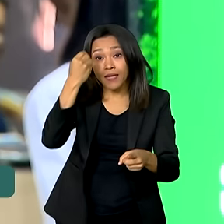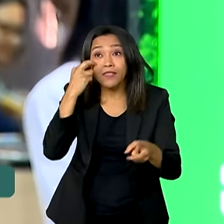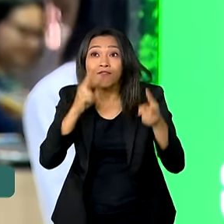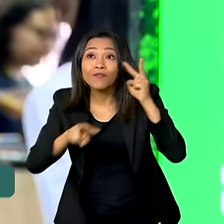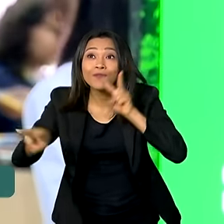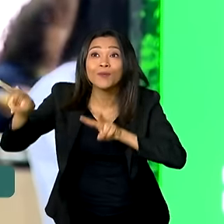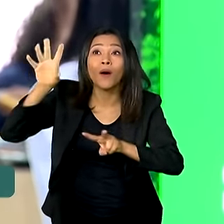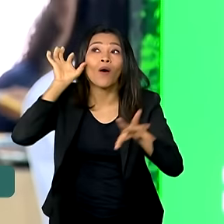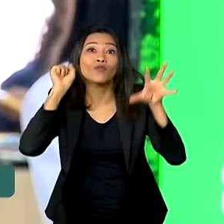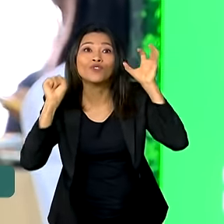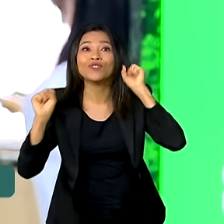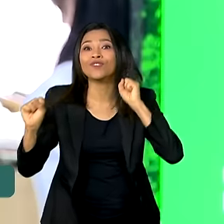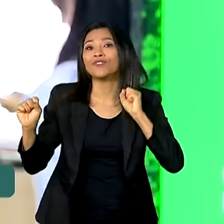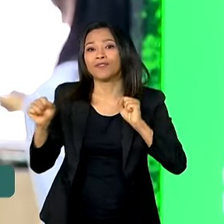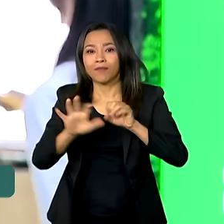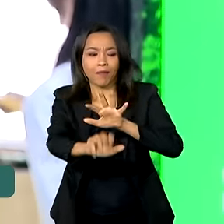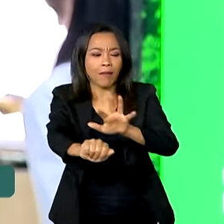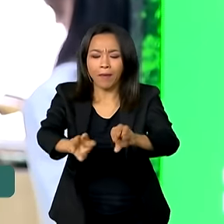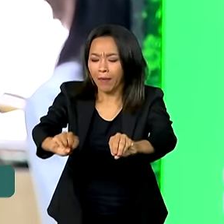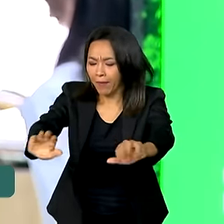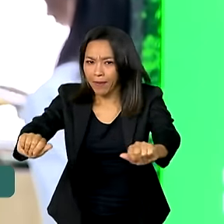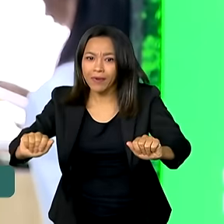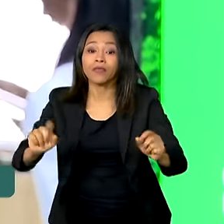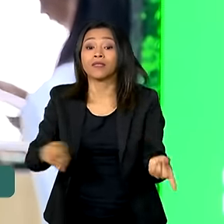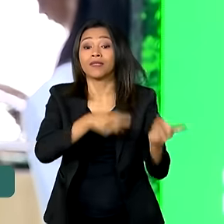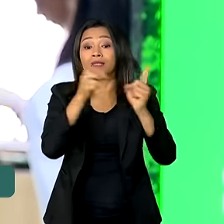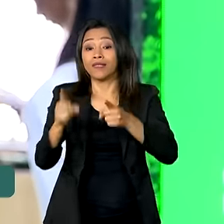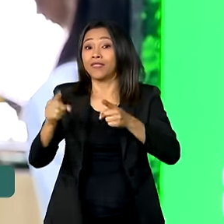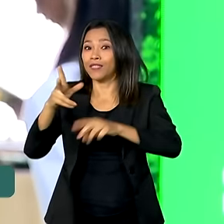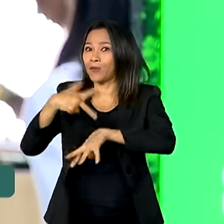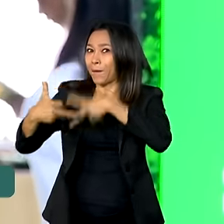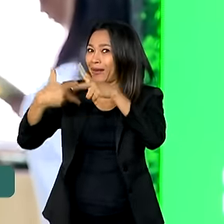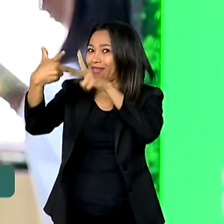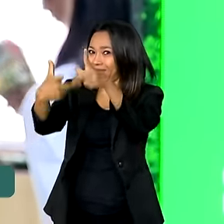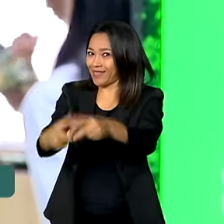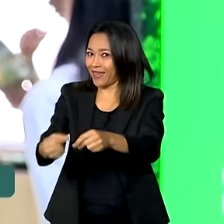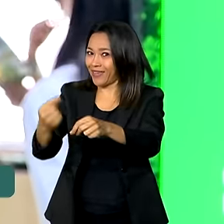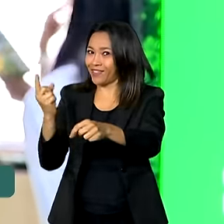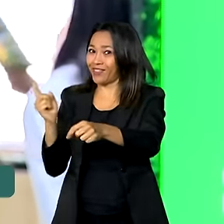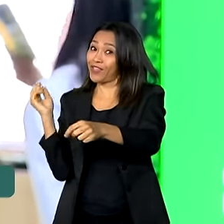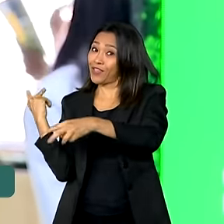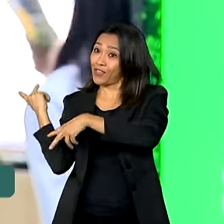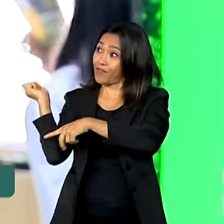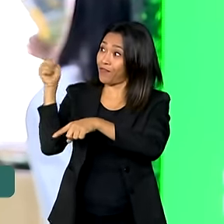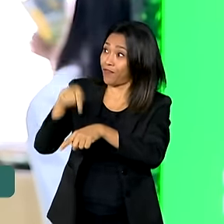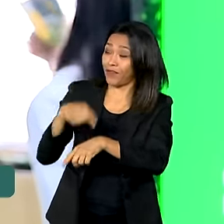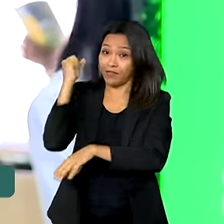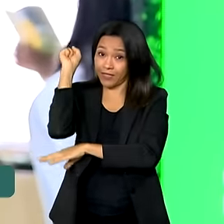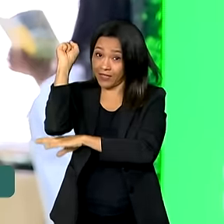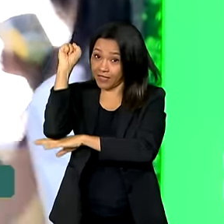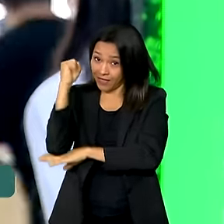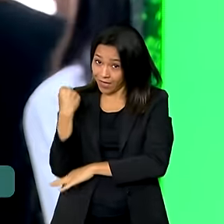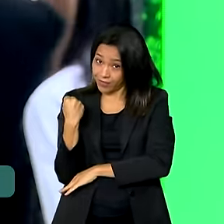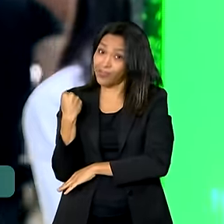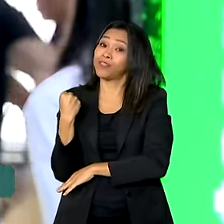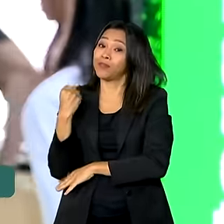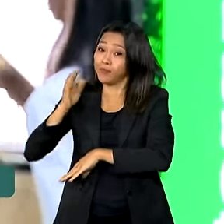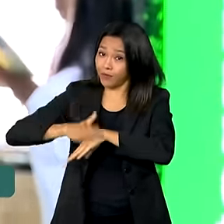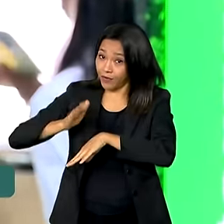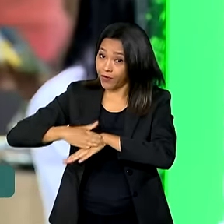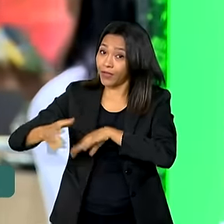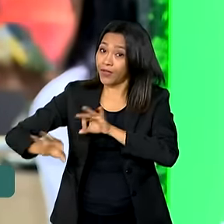nosso estande e um brinde que vem lá de Sergipe, feito por um dos projetos apoiados e financiados pela Petrobras